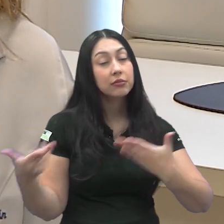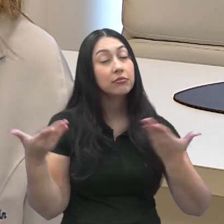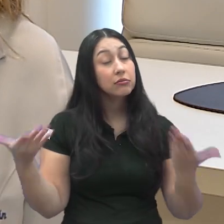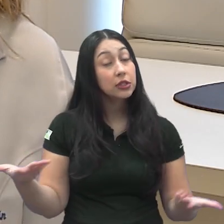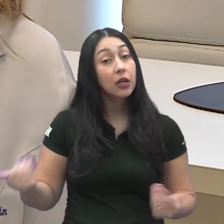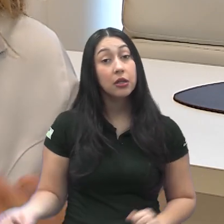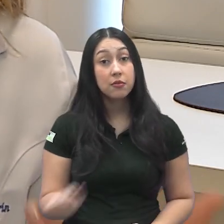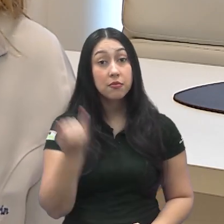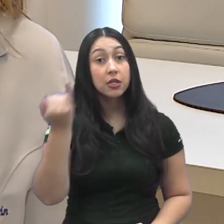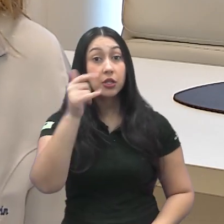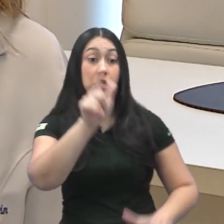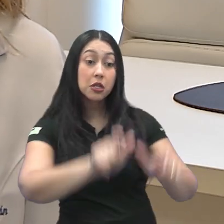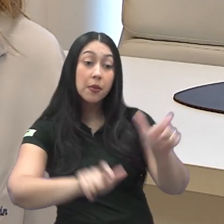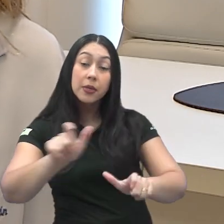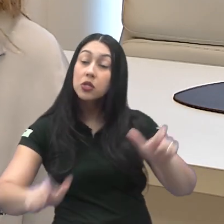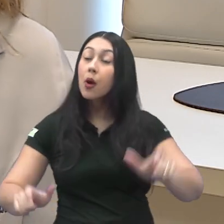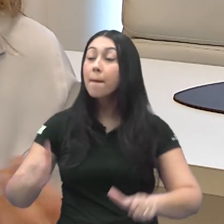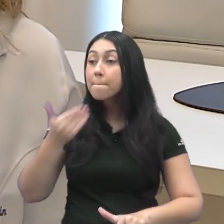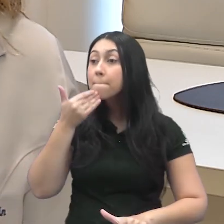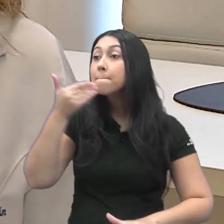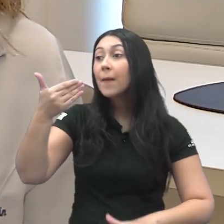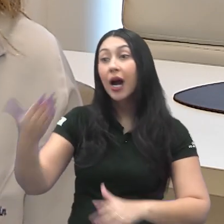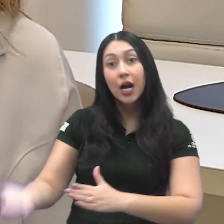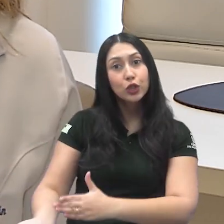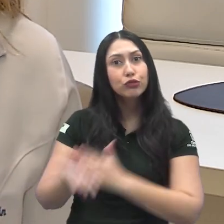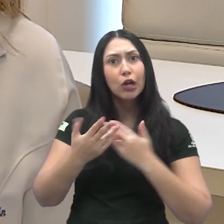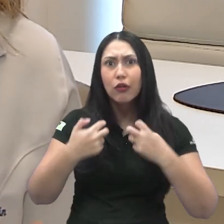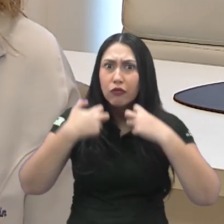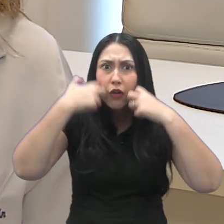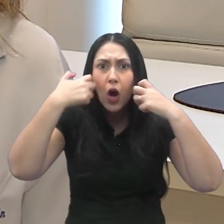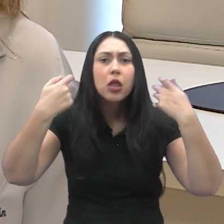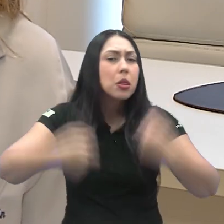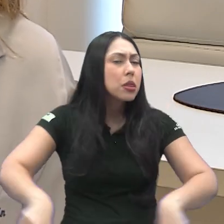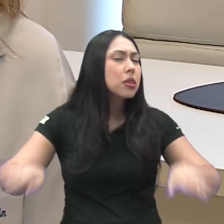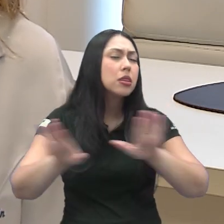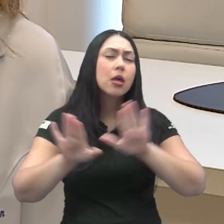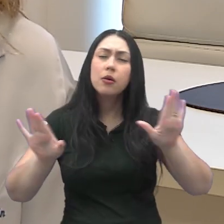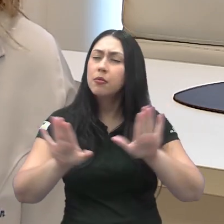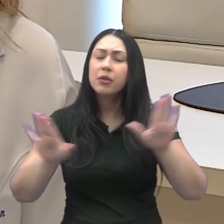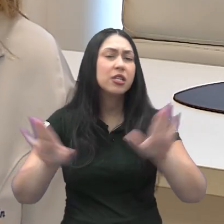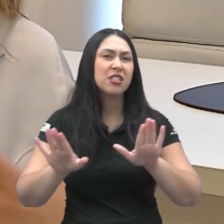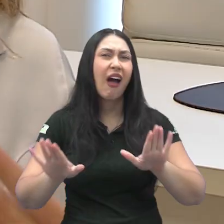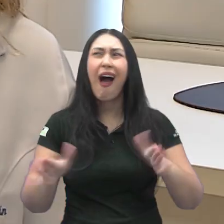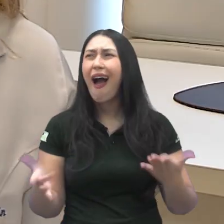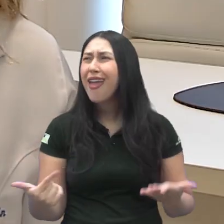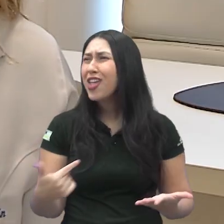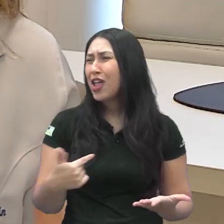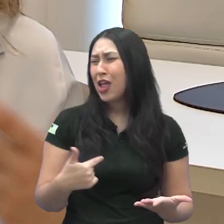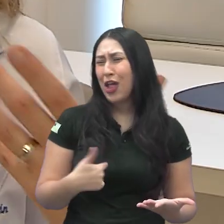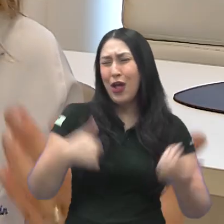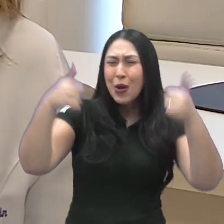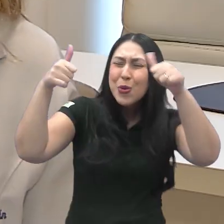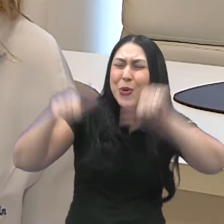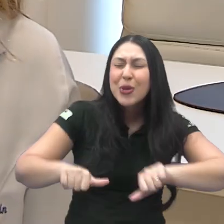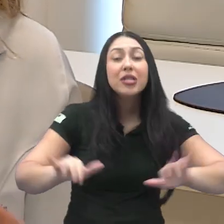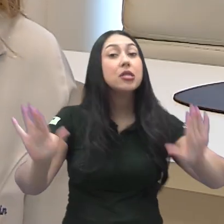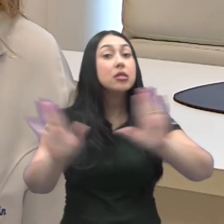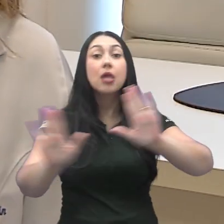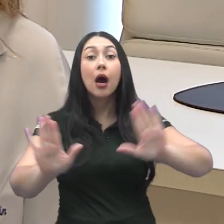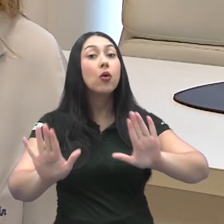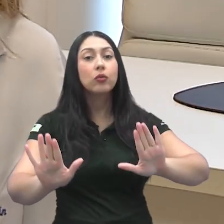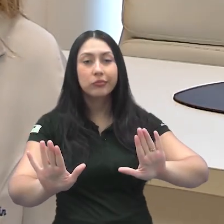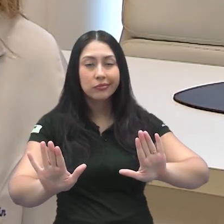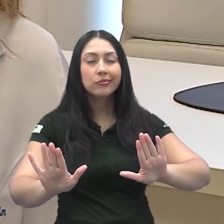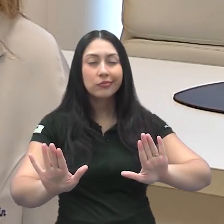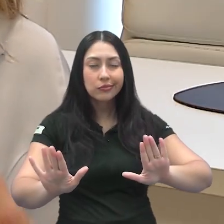diversas formas. Então, é importante para que as pessoas busquem ajuda, não tenham vergonha de buscar ajuda, não se sintam fracassadas, né? Porque